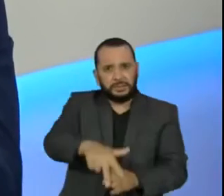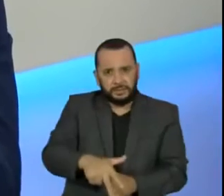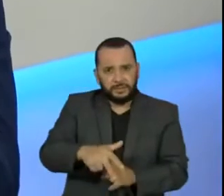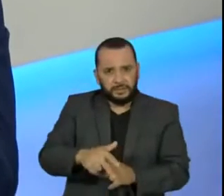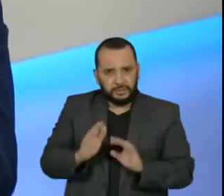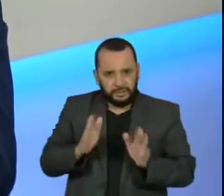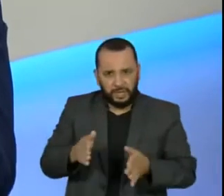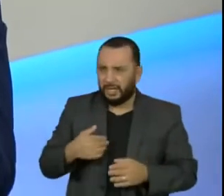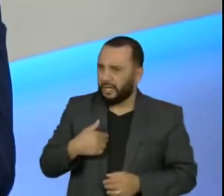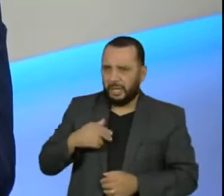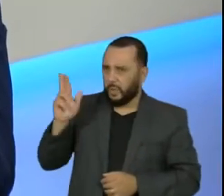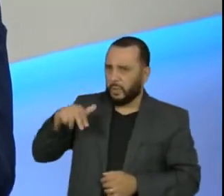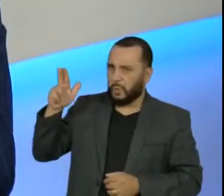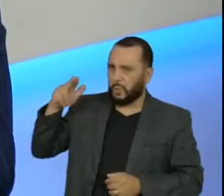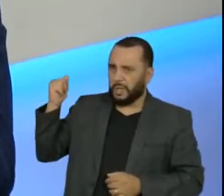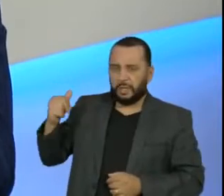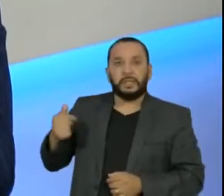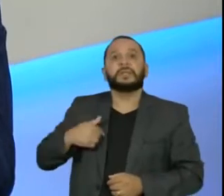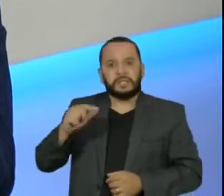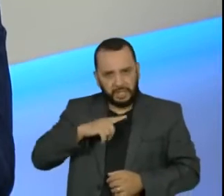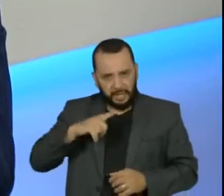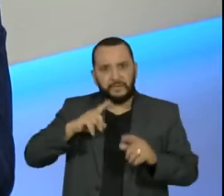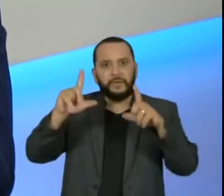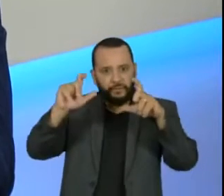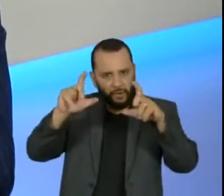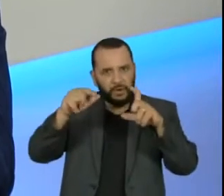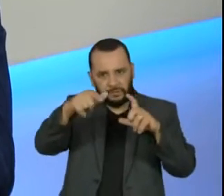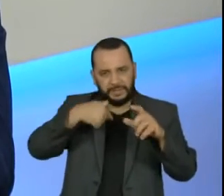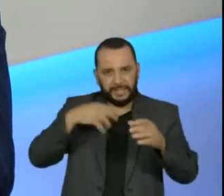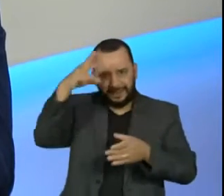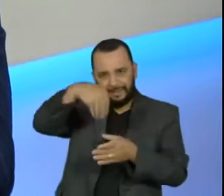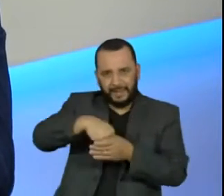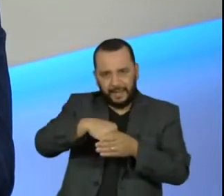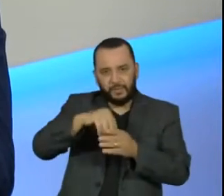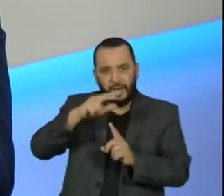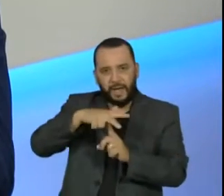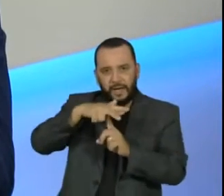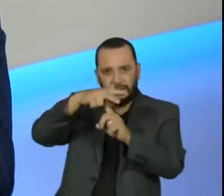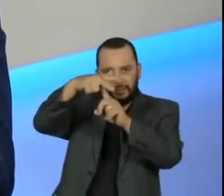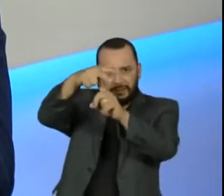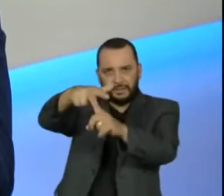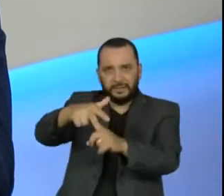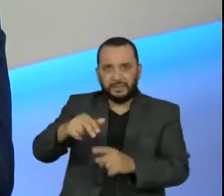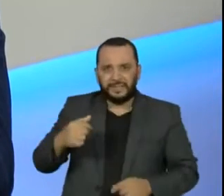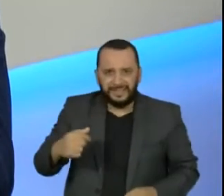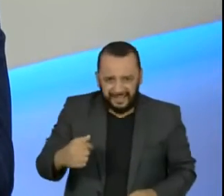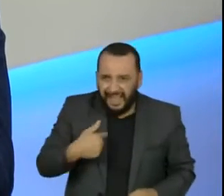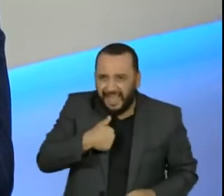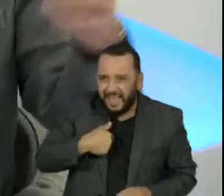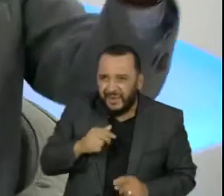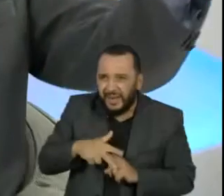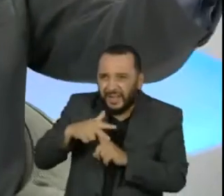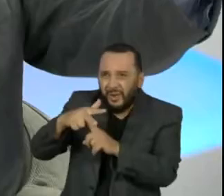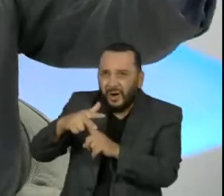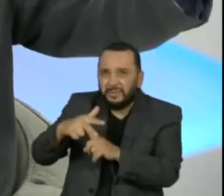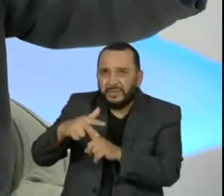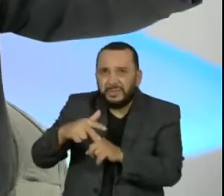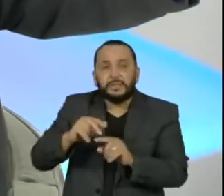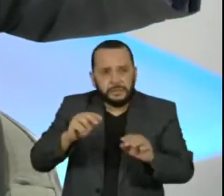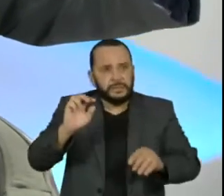do estado publicou umas fotos que tinha o senhor dentro do avião também, do helicóptero. Do helicóptero? É.